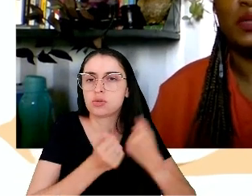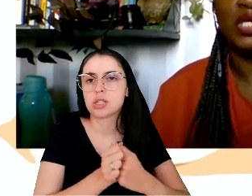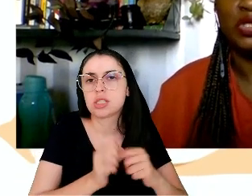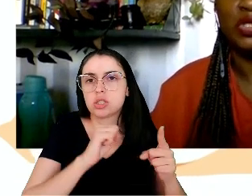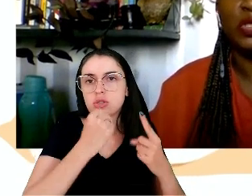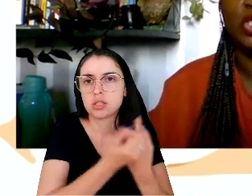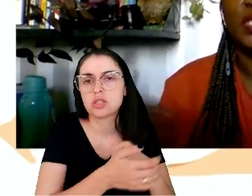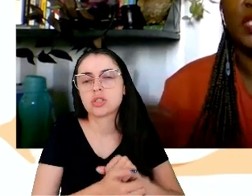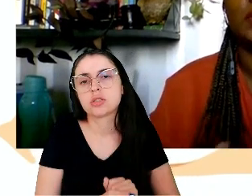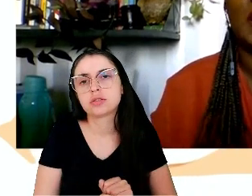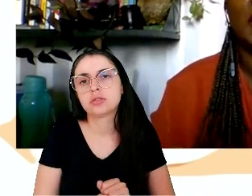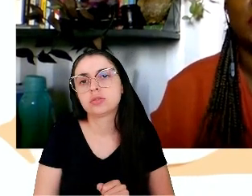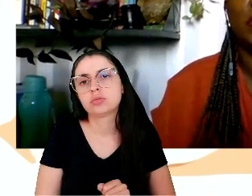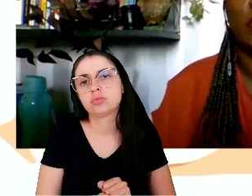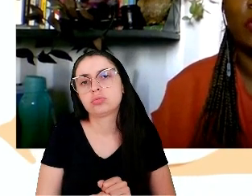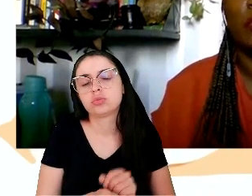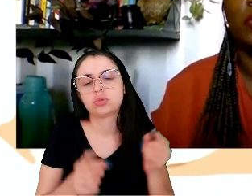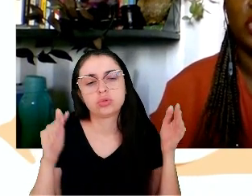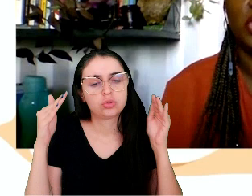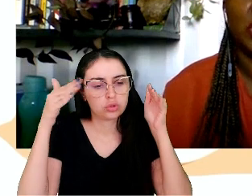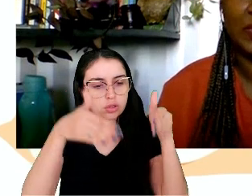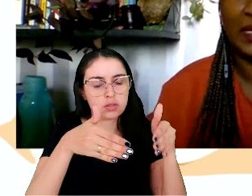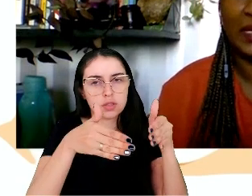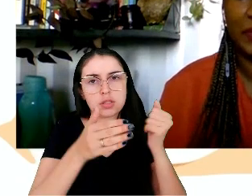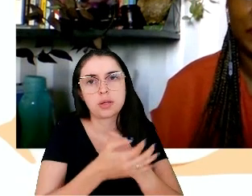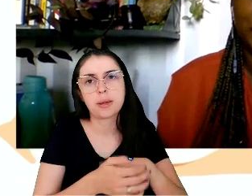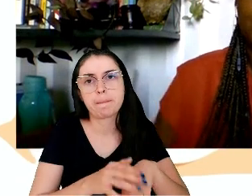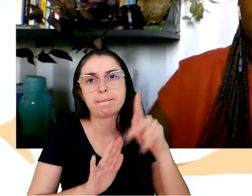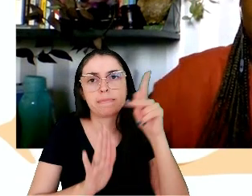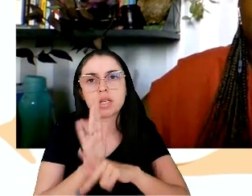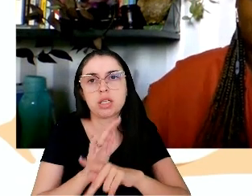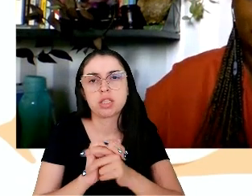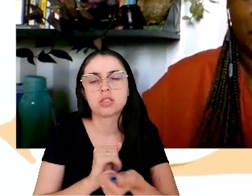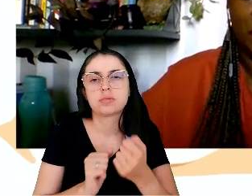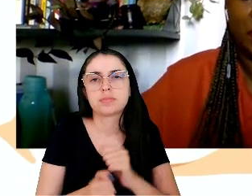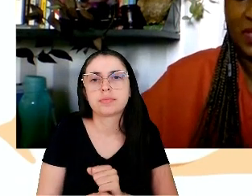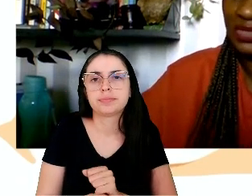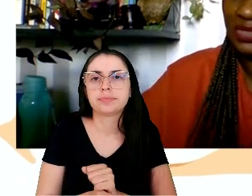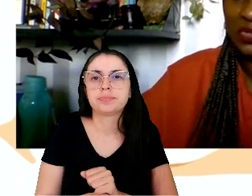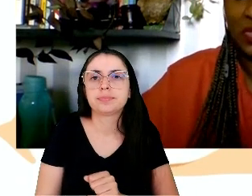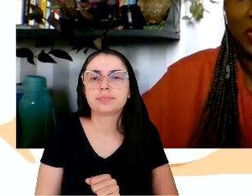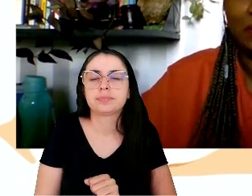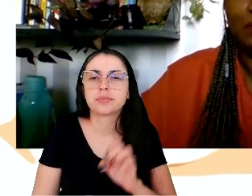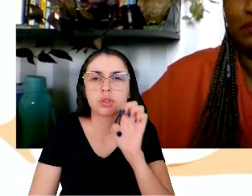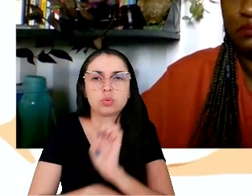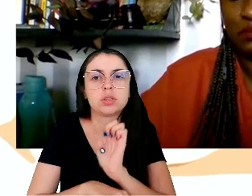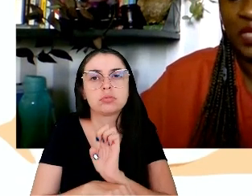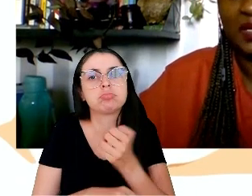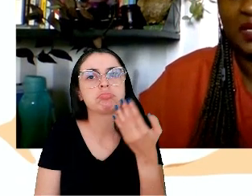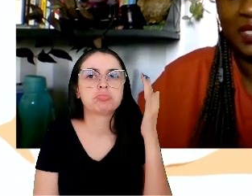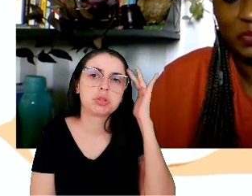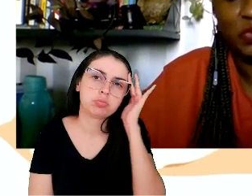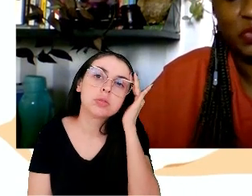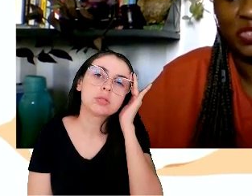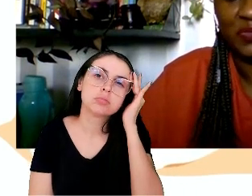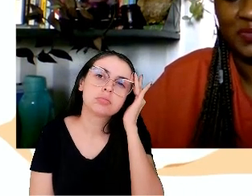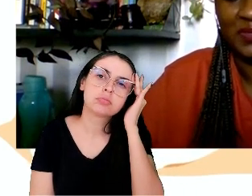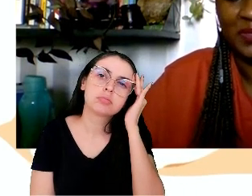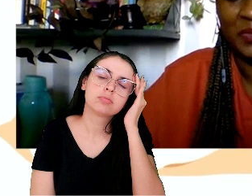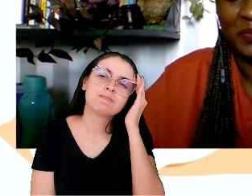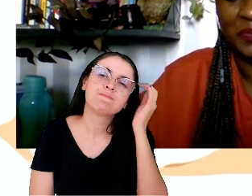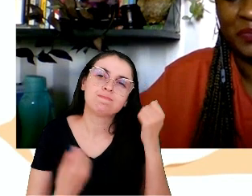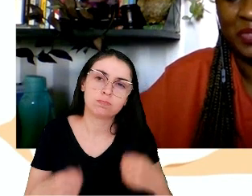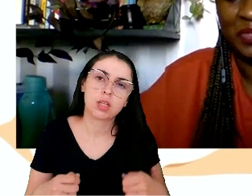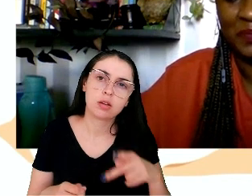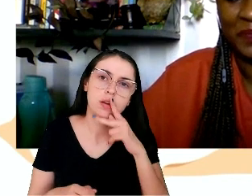do que realmente direcionados como política de Estado. Eu acredito que tenha respondido.